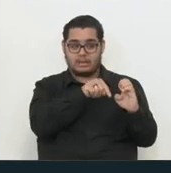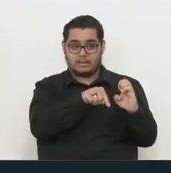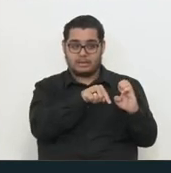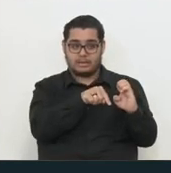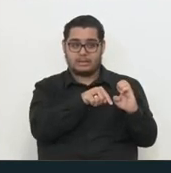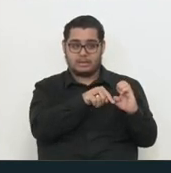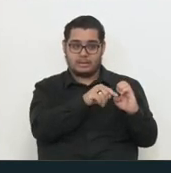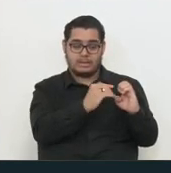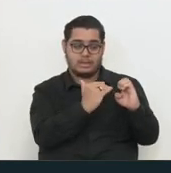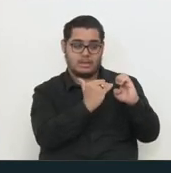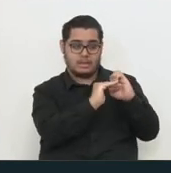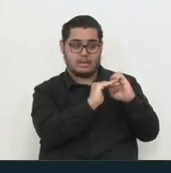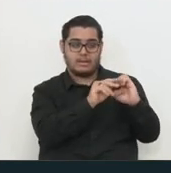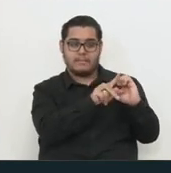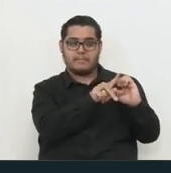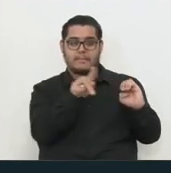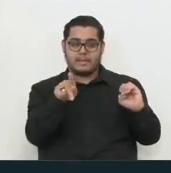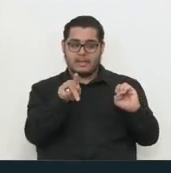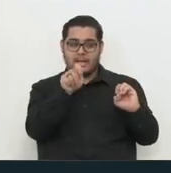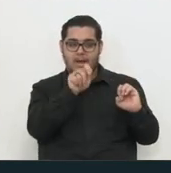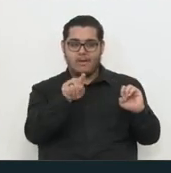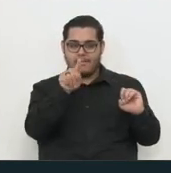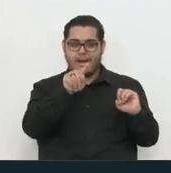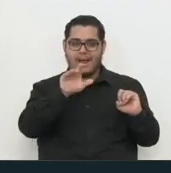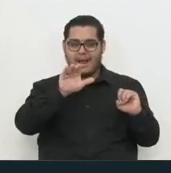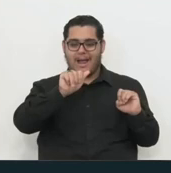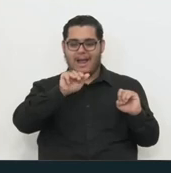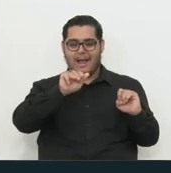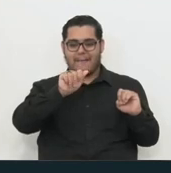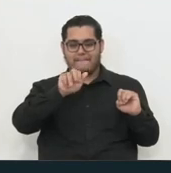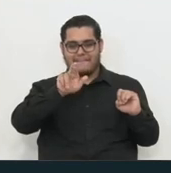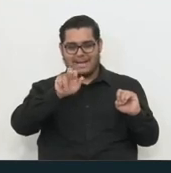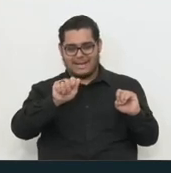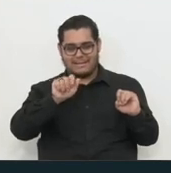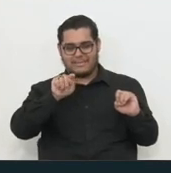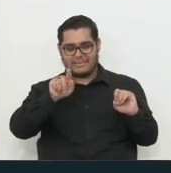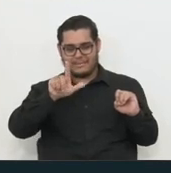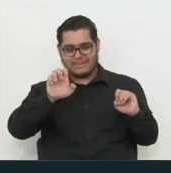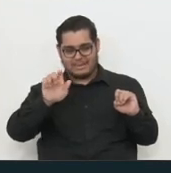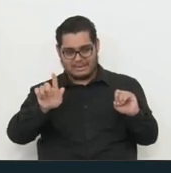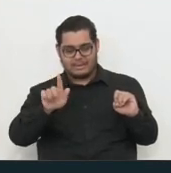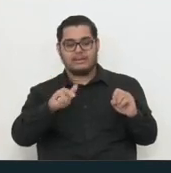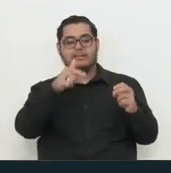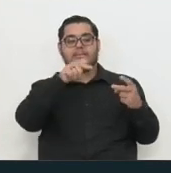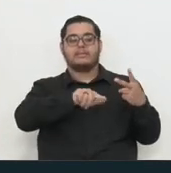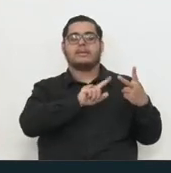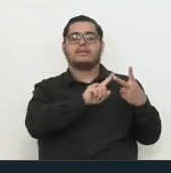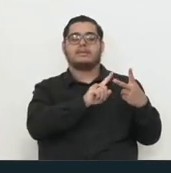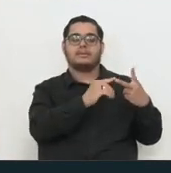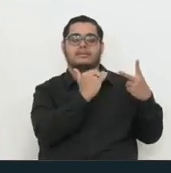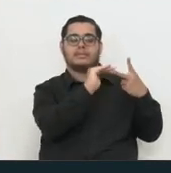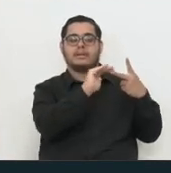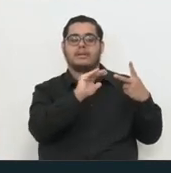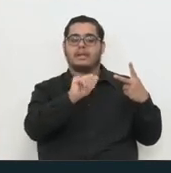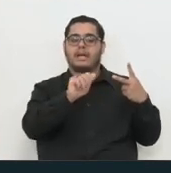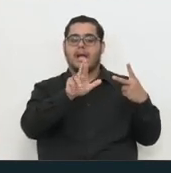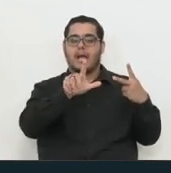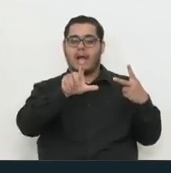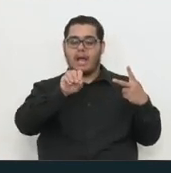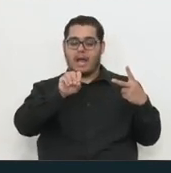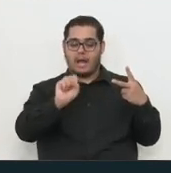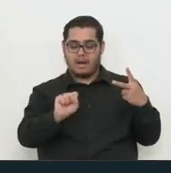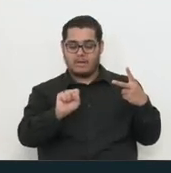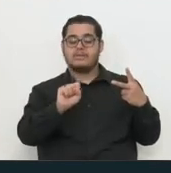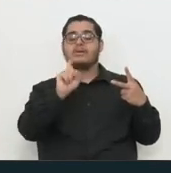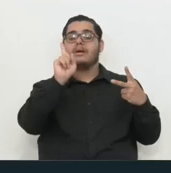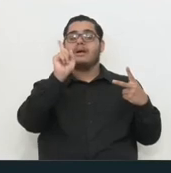previdência roubar câmera Ponto leg.br ao Excelentíssimo Senhor Carlos Vilhena sub procurador-geral da república por